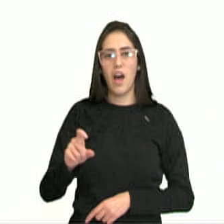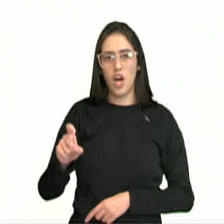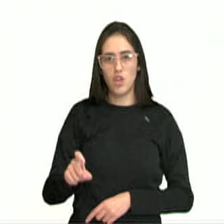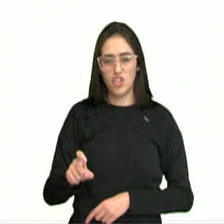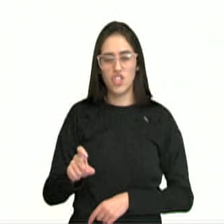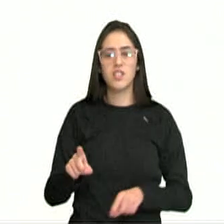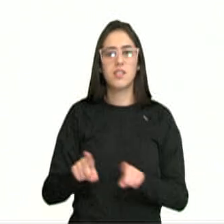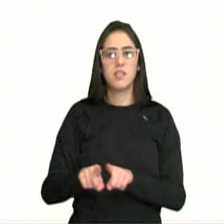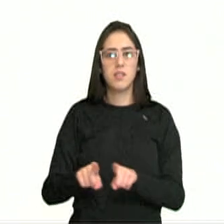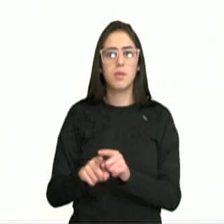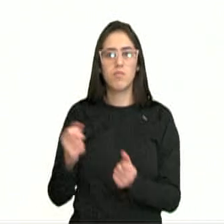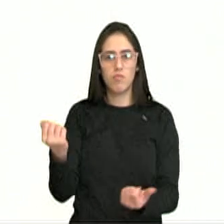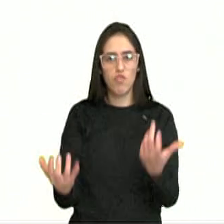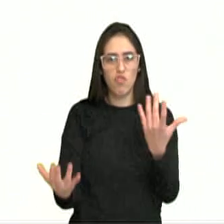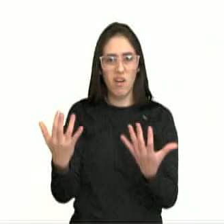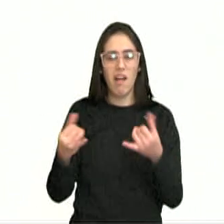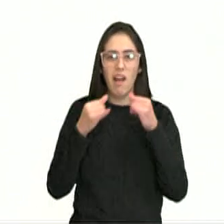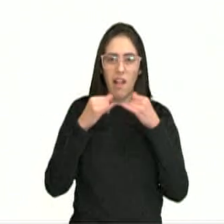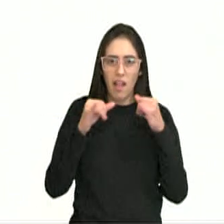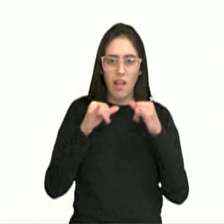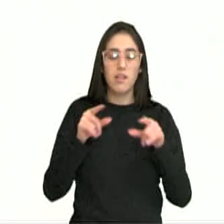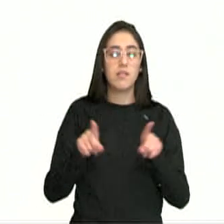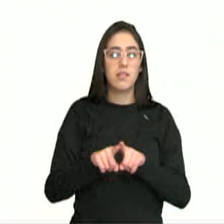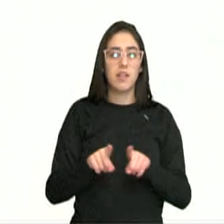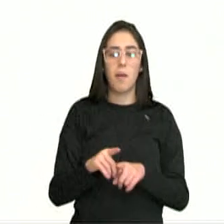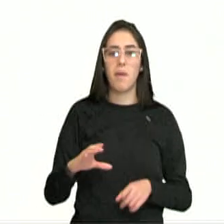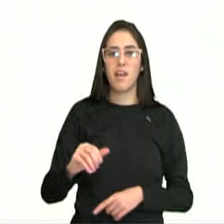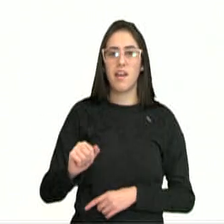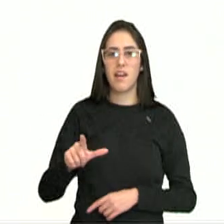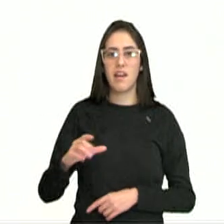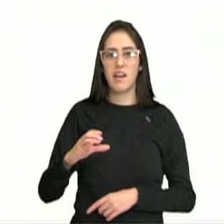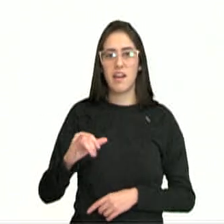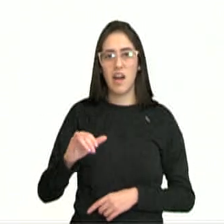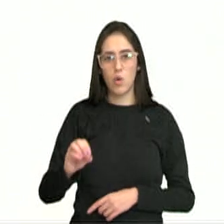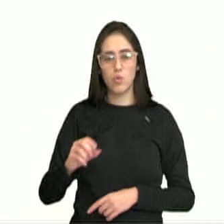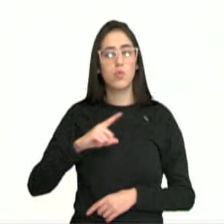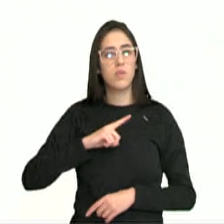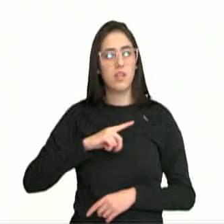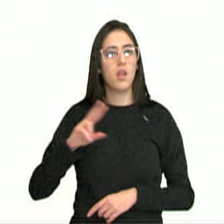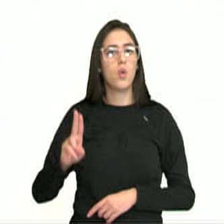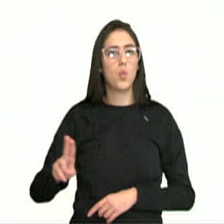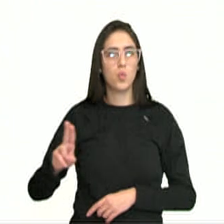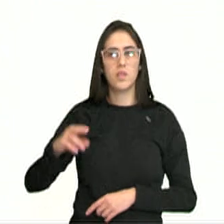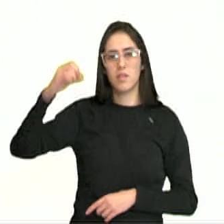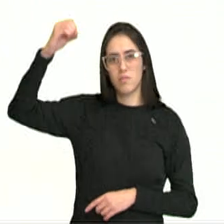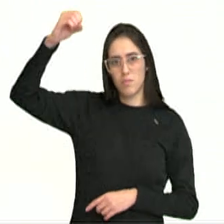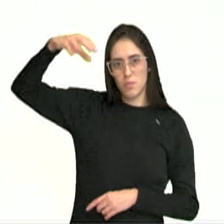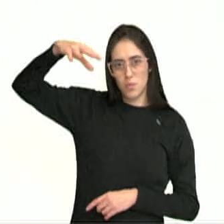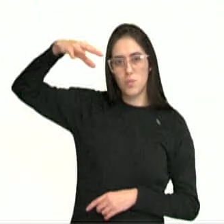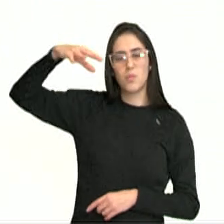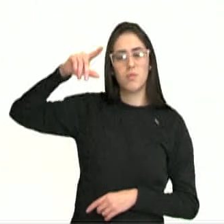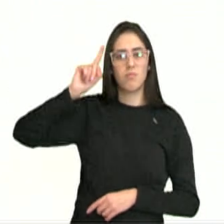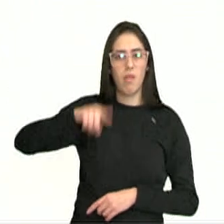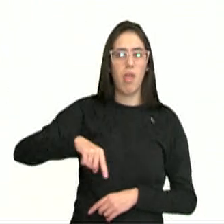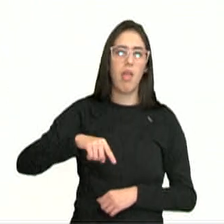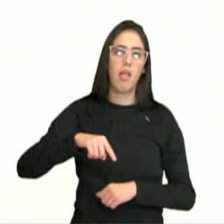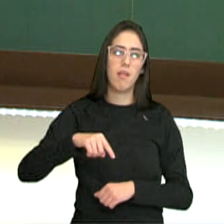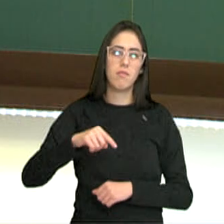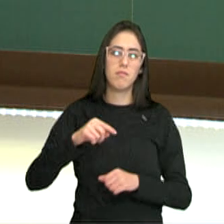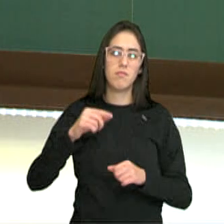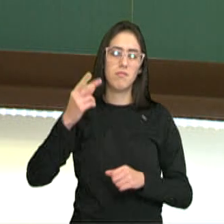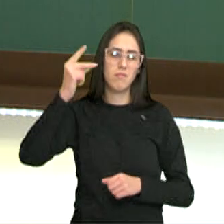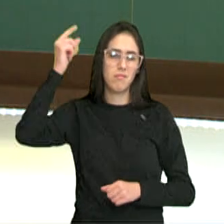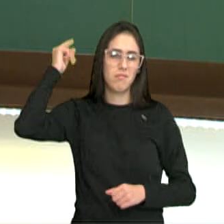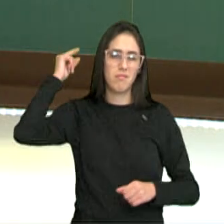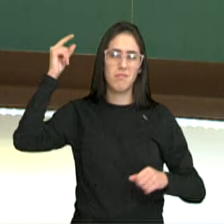elétricas, e os tungstatos de cálcio e de magnésio são usados nas lâmpadas fluorescentes, que são essas lâmpadas compridas